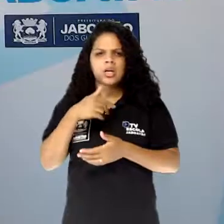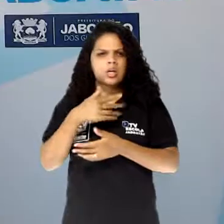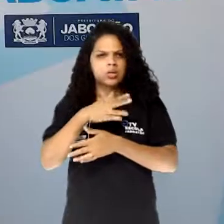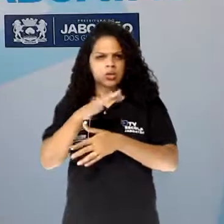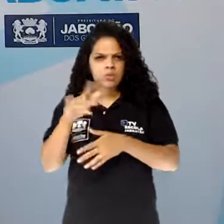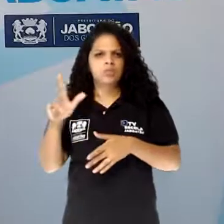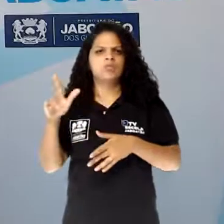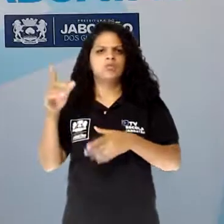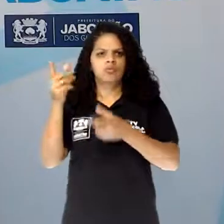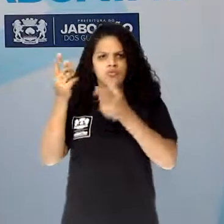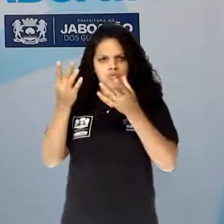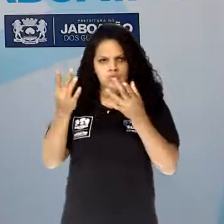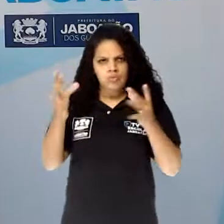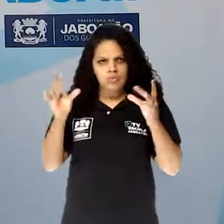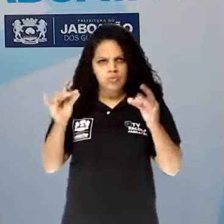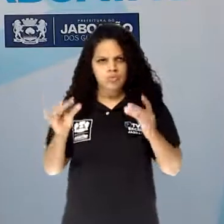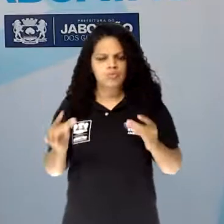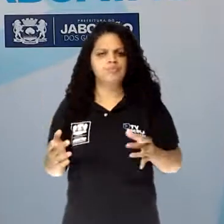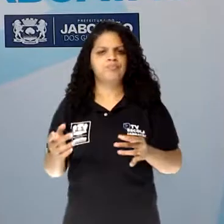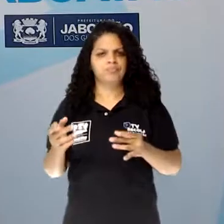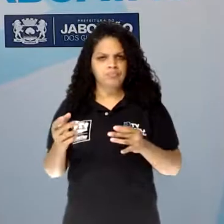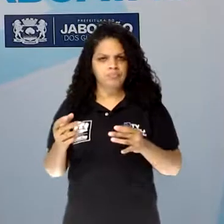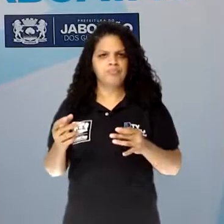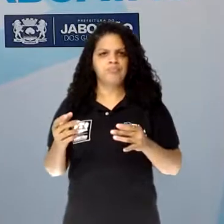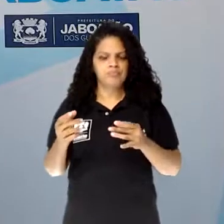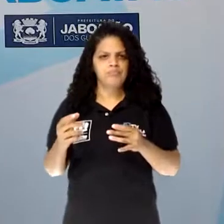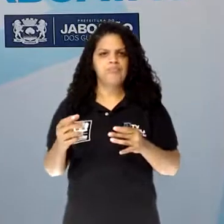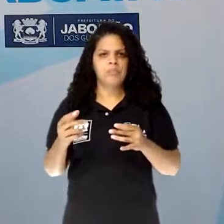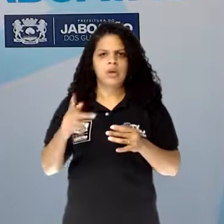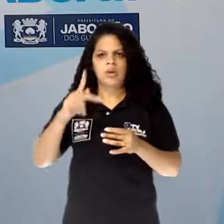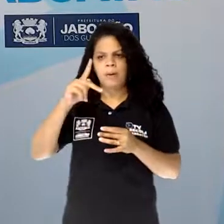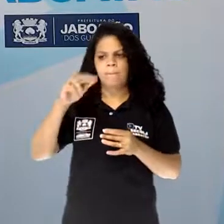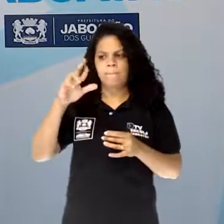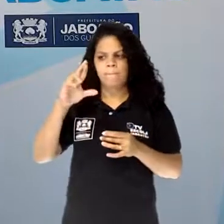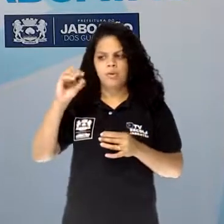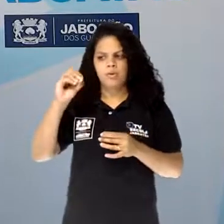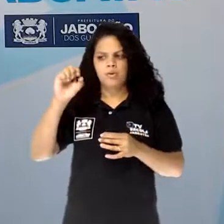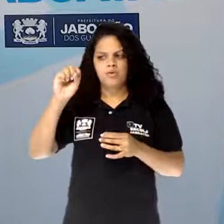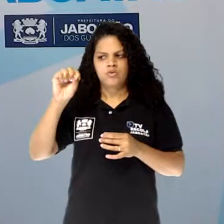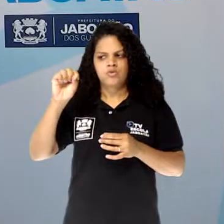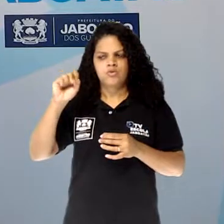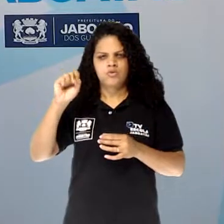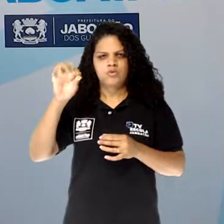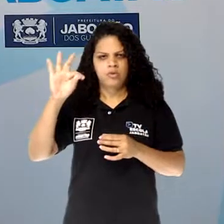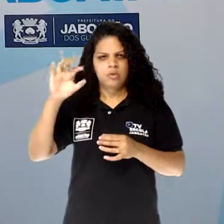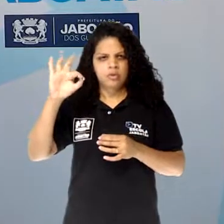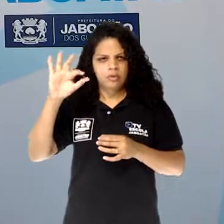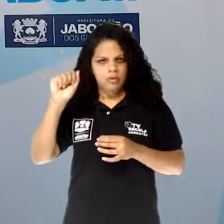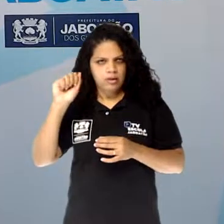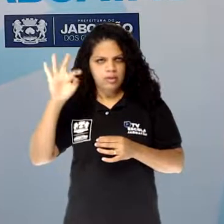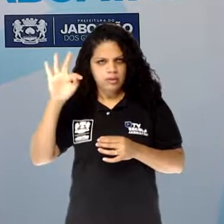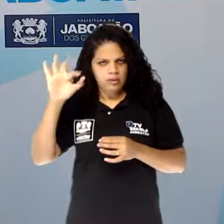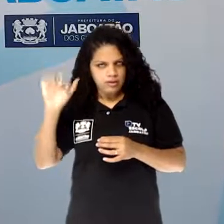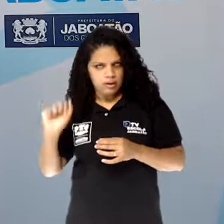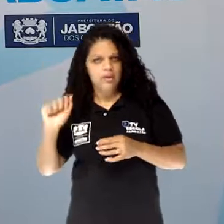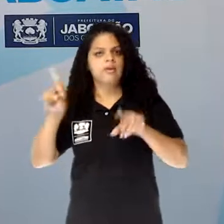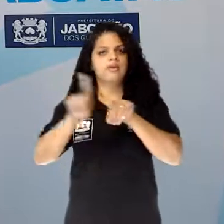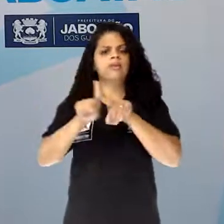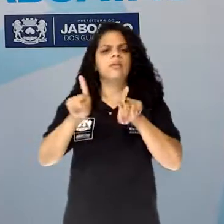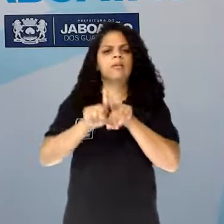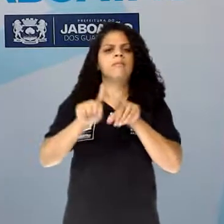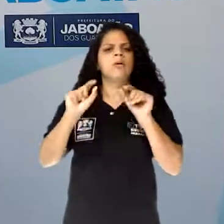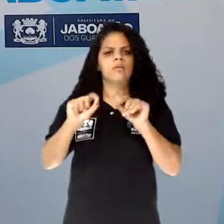próstata, certo? Esse aqui no meio que é a próstata, e também esse daqui magrinho aqui, ó, que são as